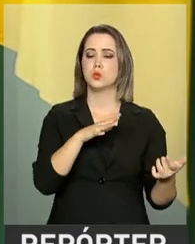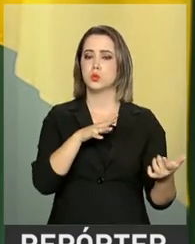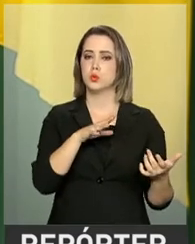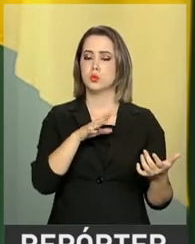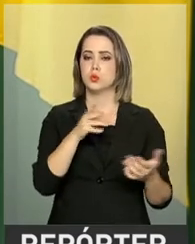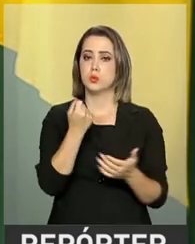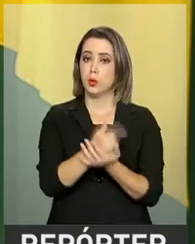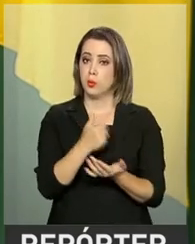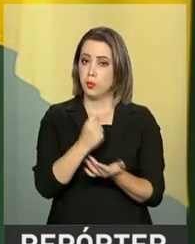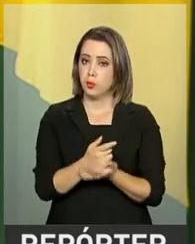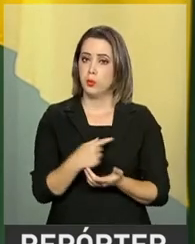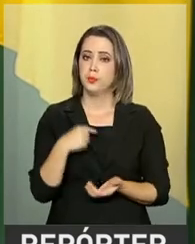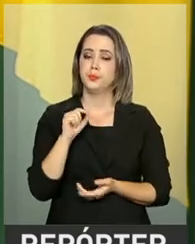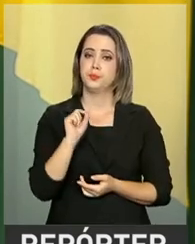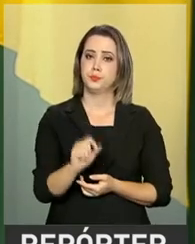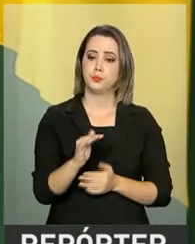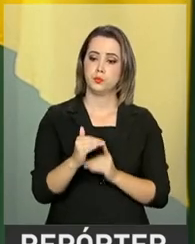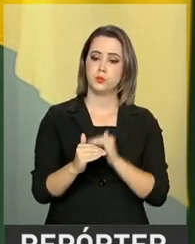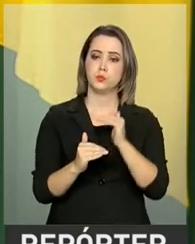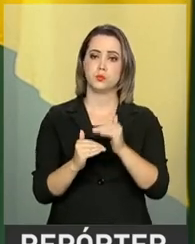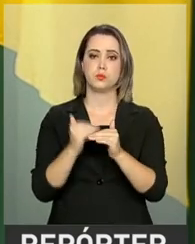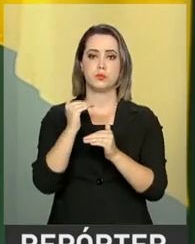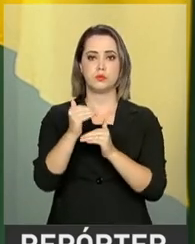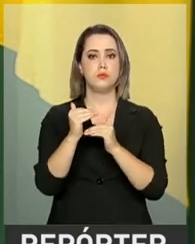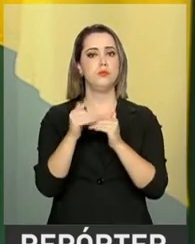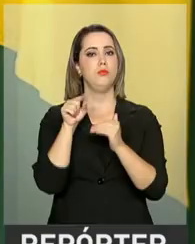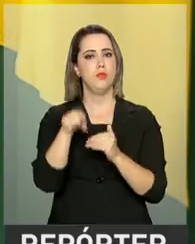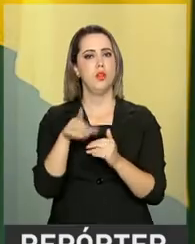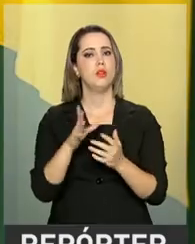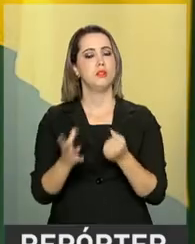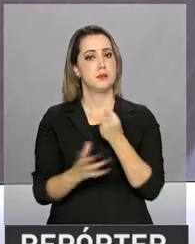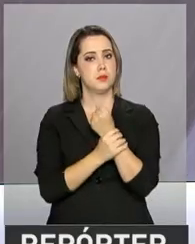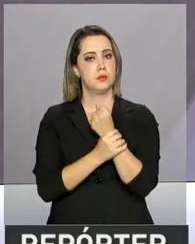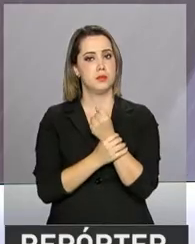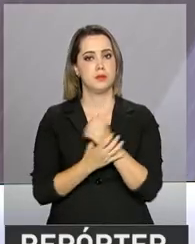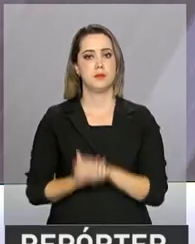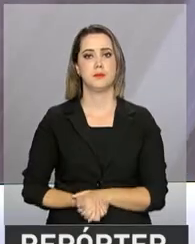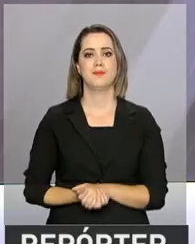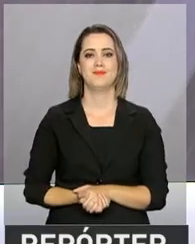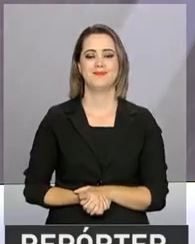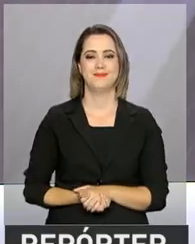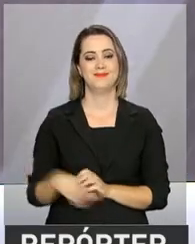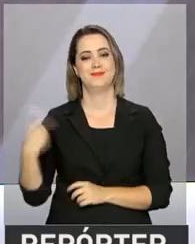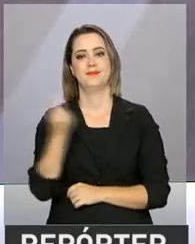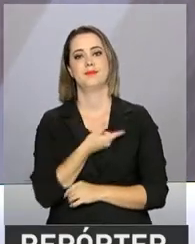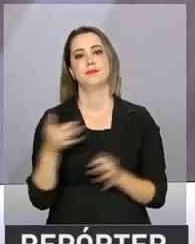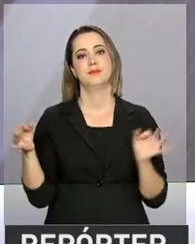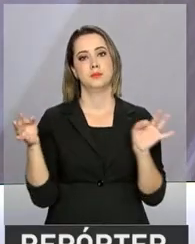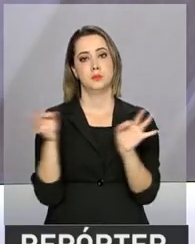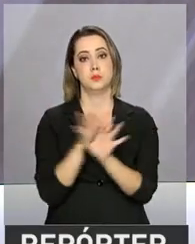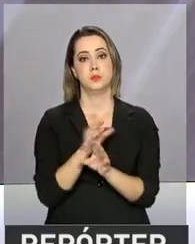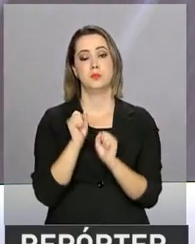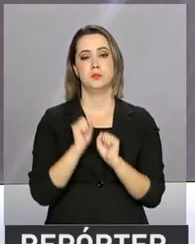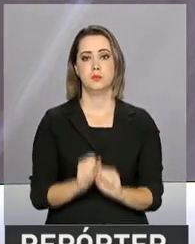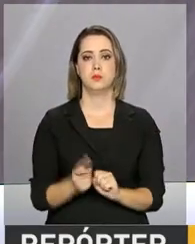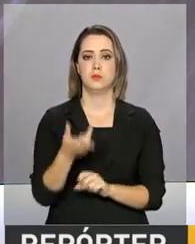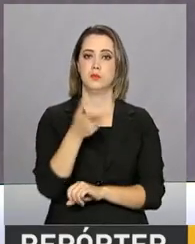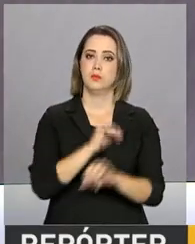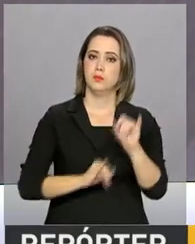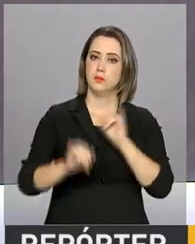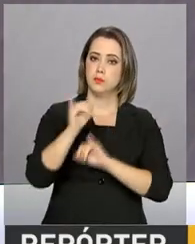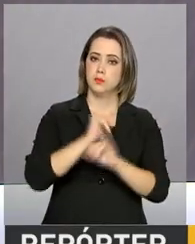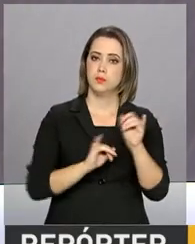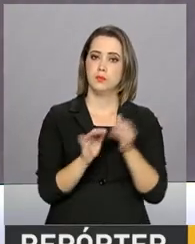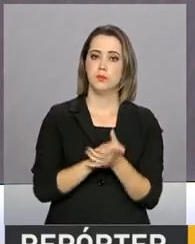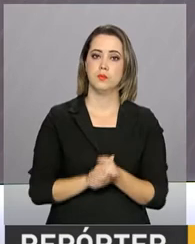como isto aumenta ainda mais esta garantia nós ficamos por aqui podemos voltar a qualquer momento